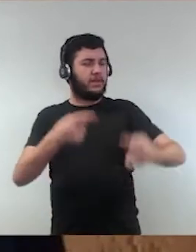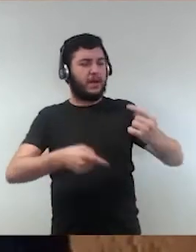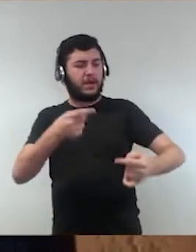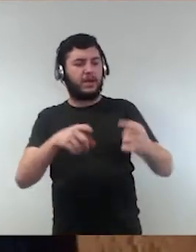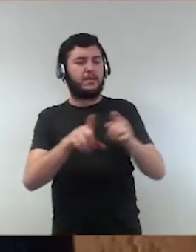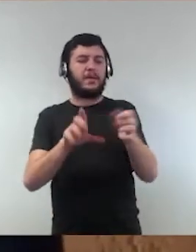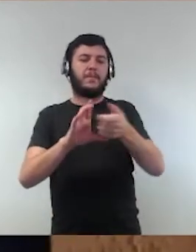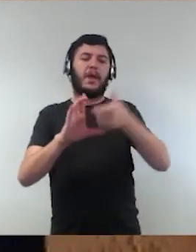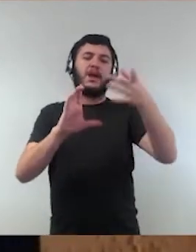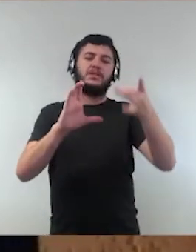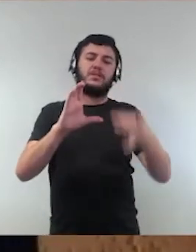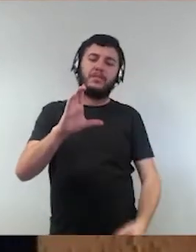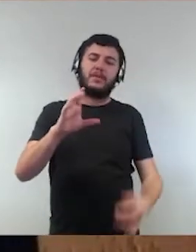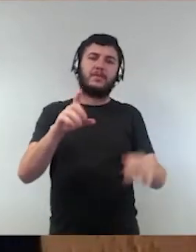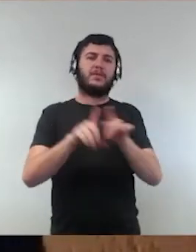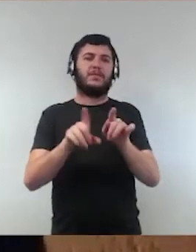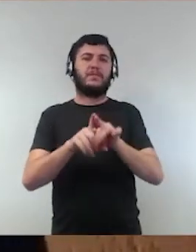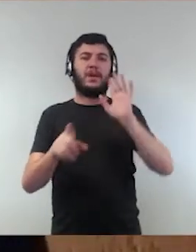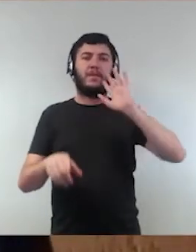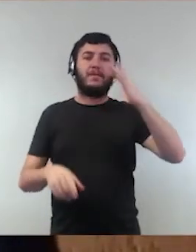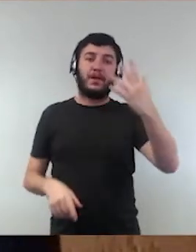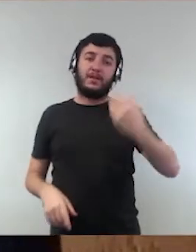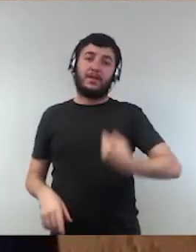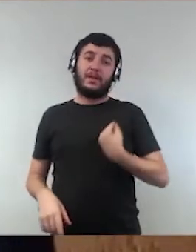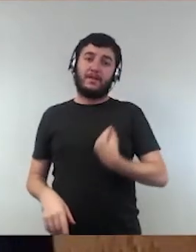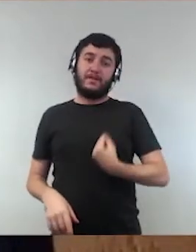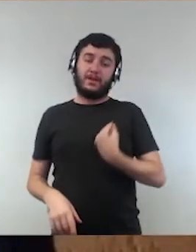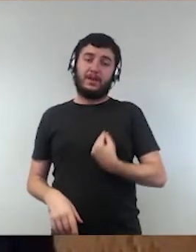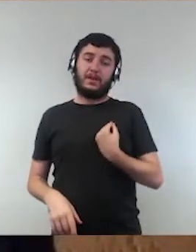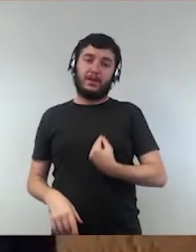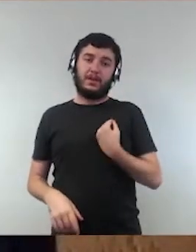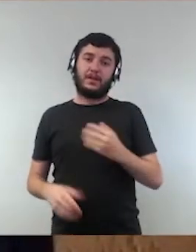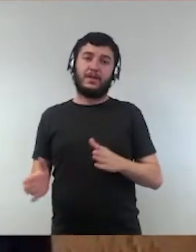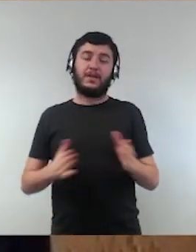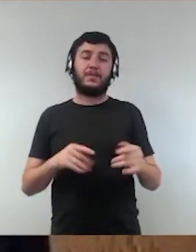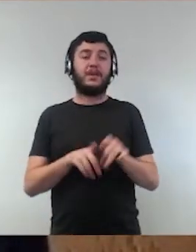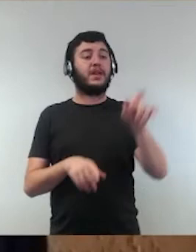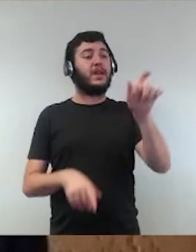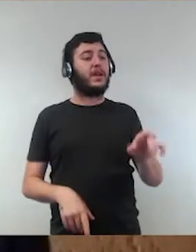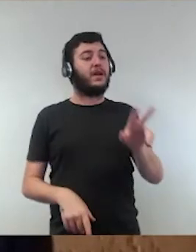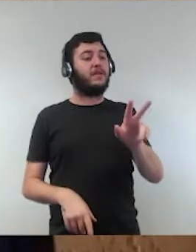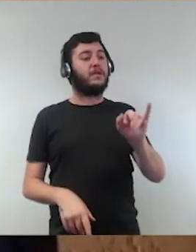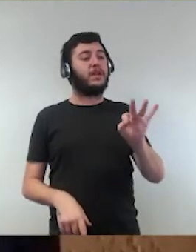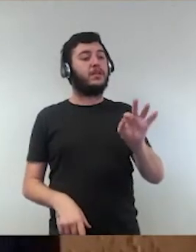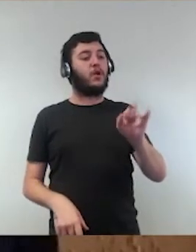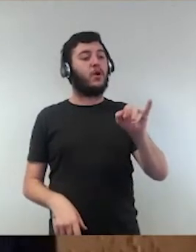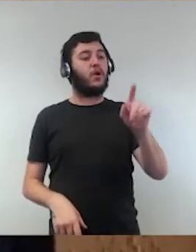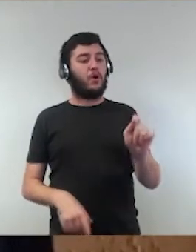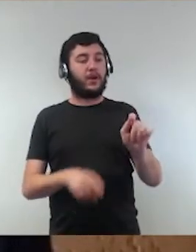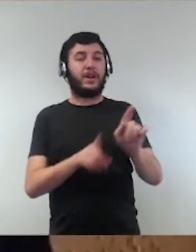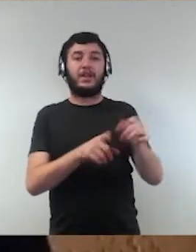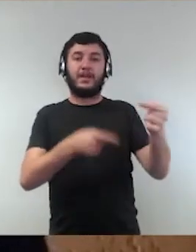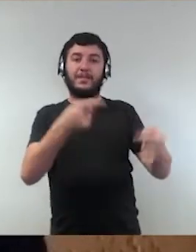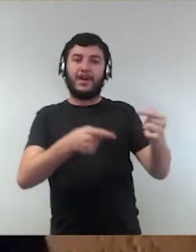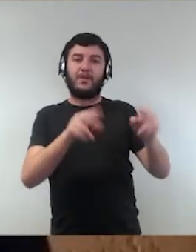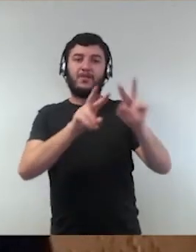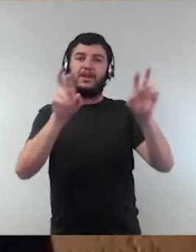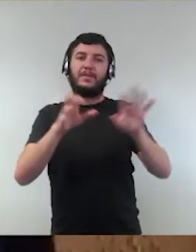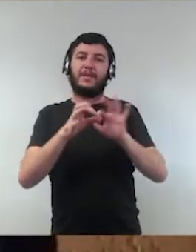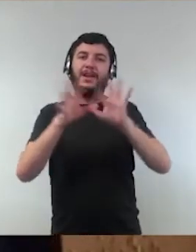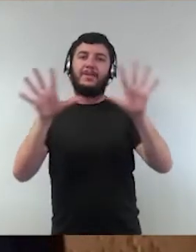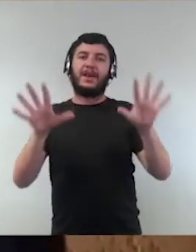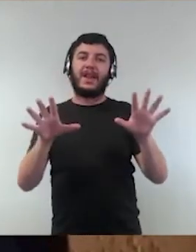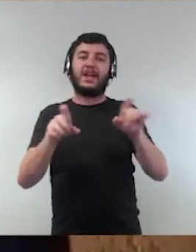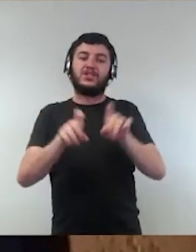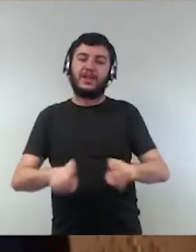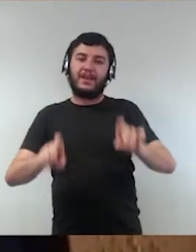dos efeitos informáticos na nossa vida. Vittorio Frosini, com a sua noção de liberdade informática, Antônio Henrique de Pérez Nuño, que na